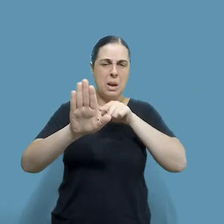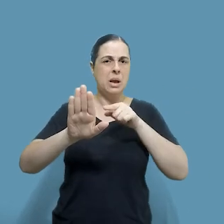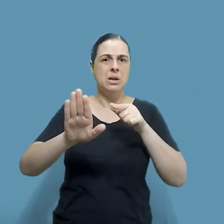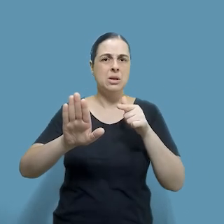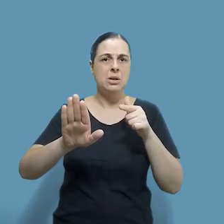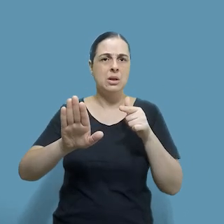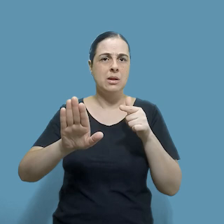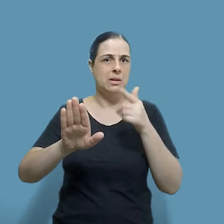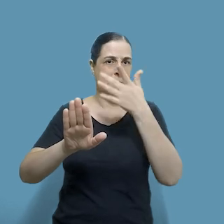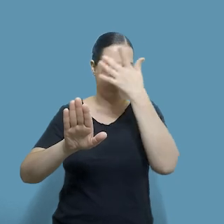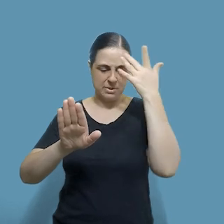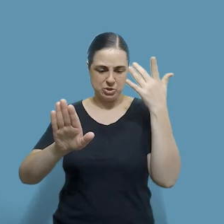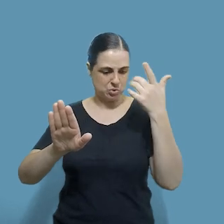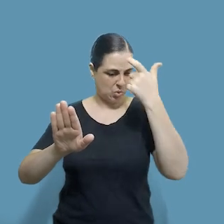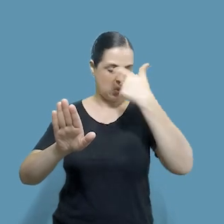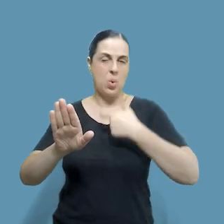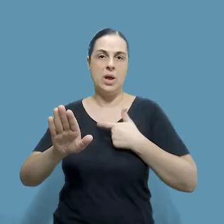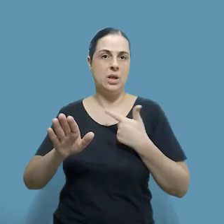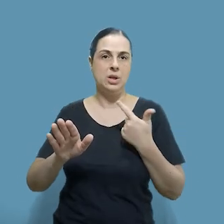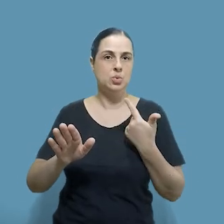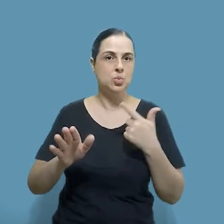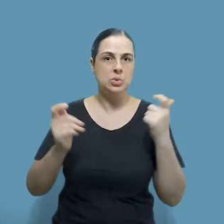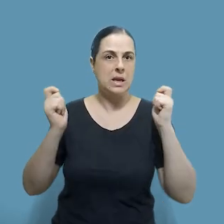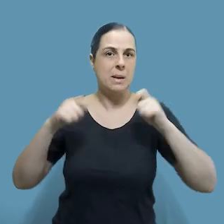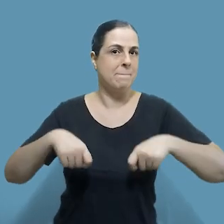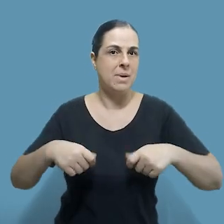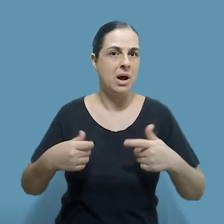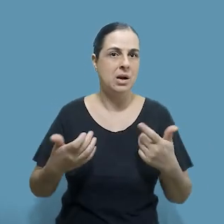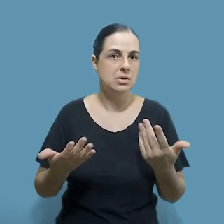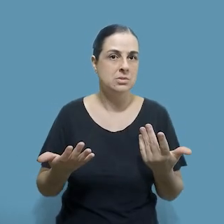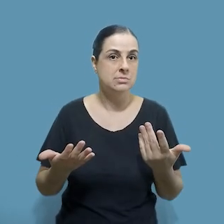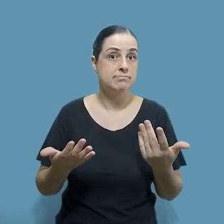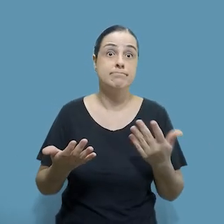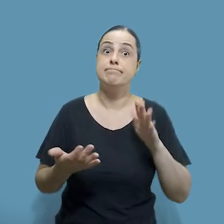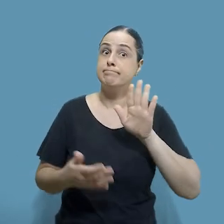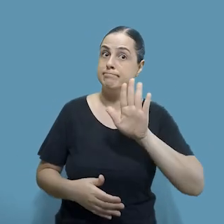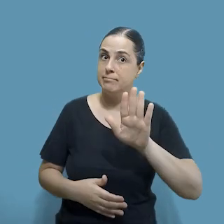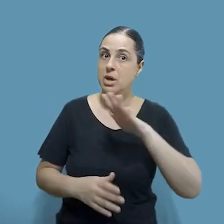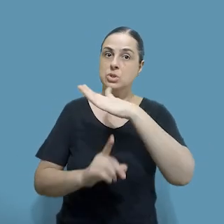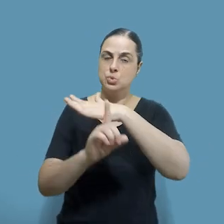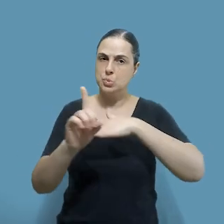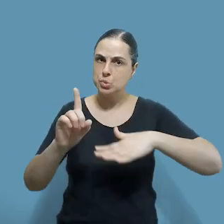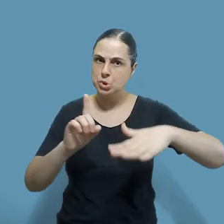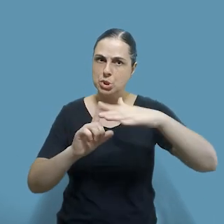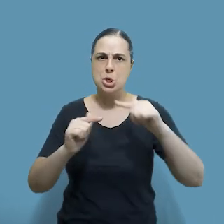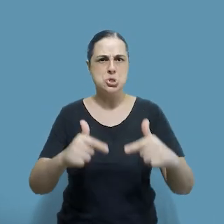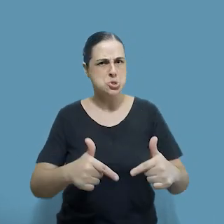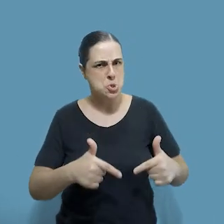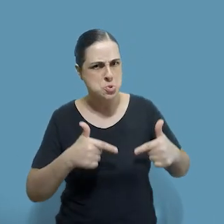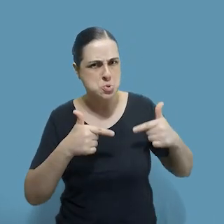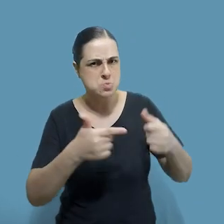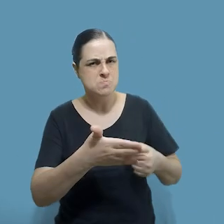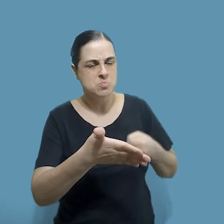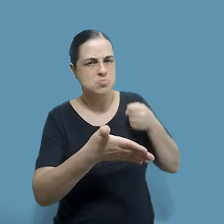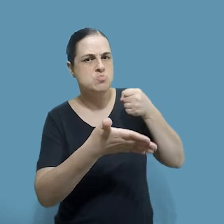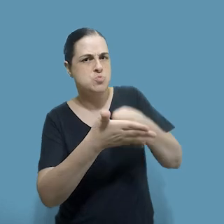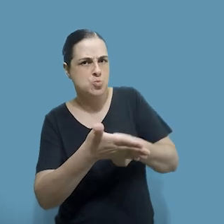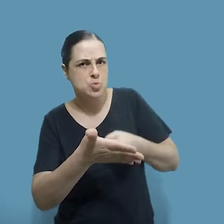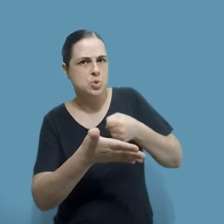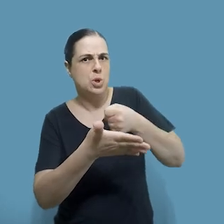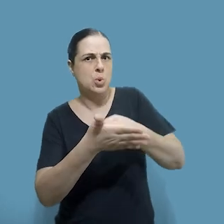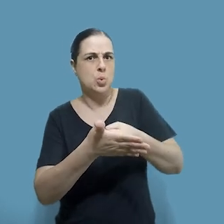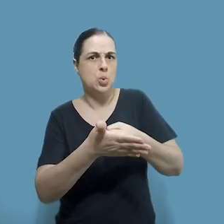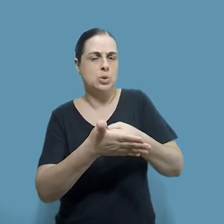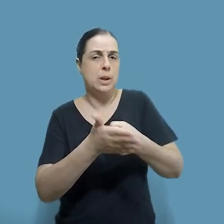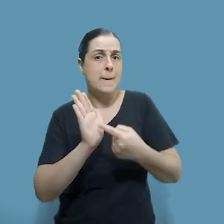gente vai, que a sociedade vai aprendendo e a gente vai lutando, informações e leis e tal, a gente vai